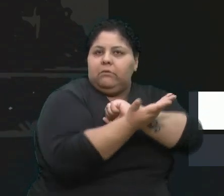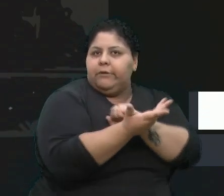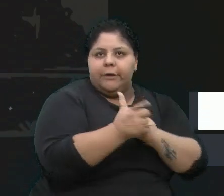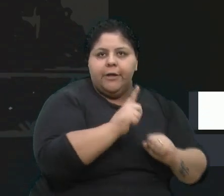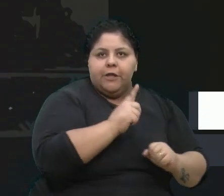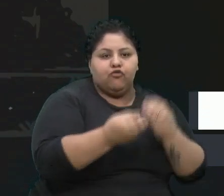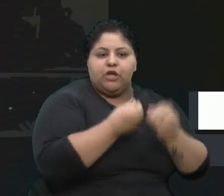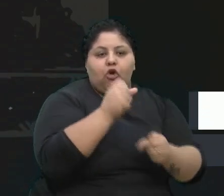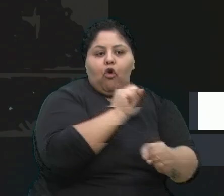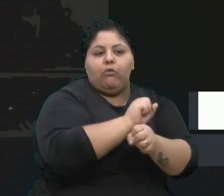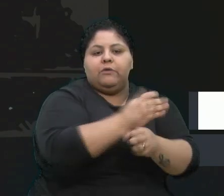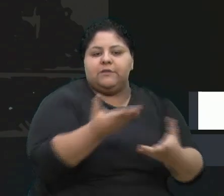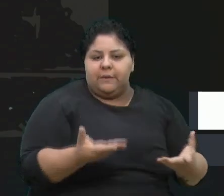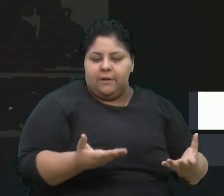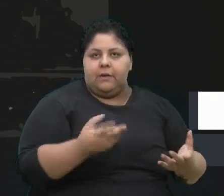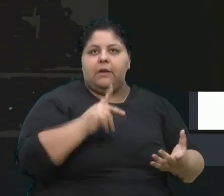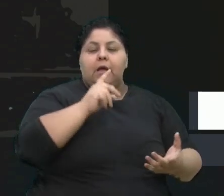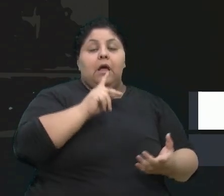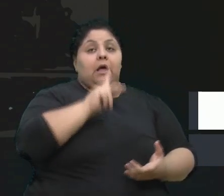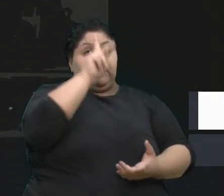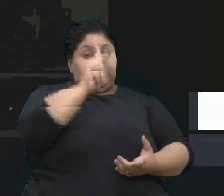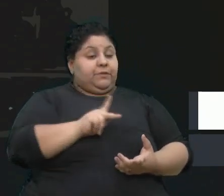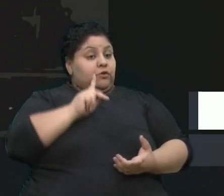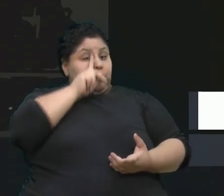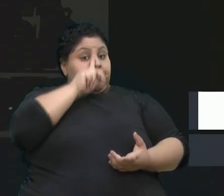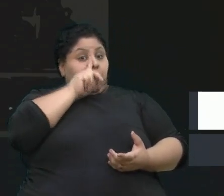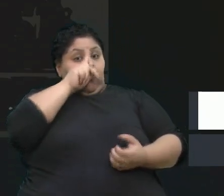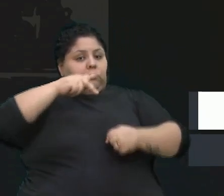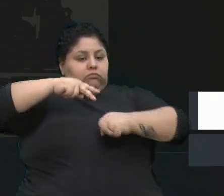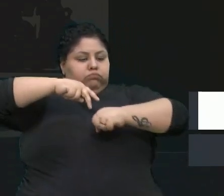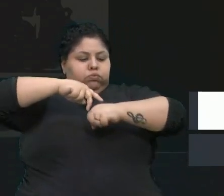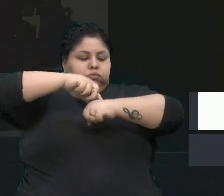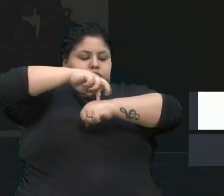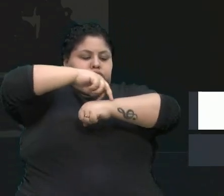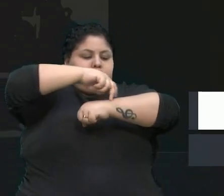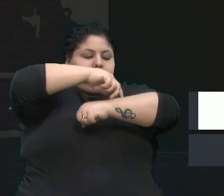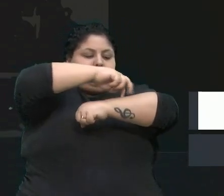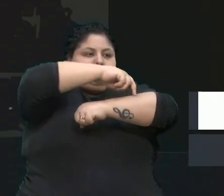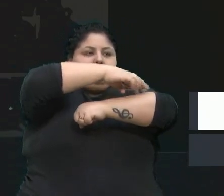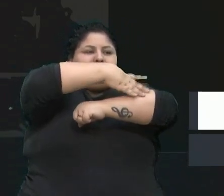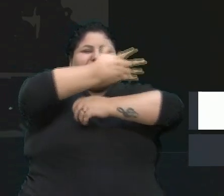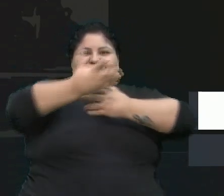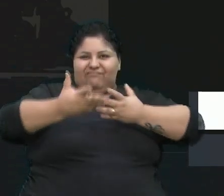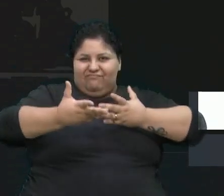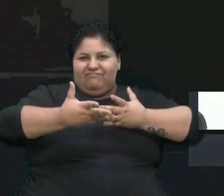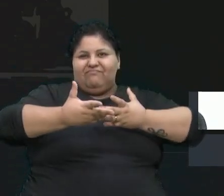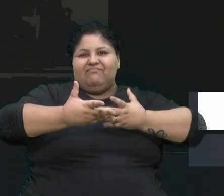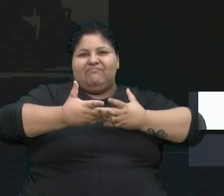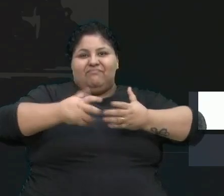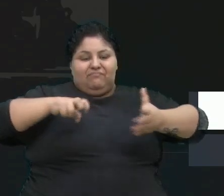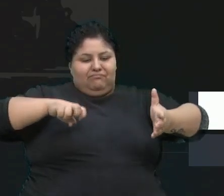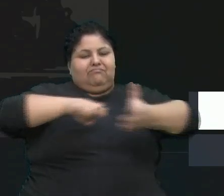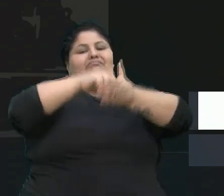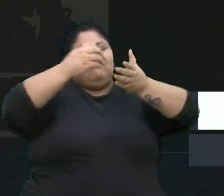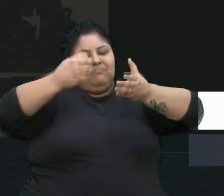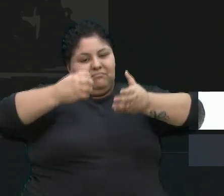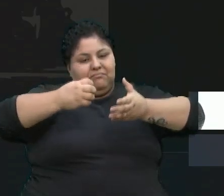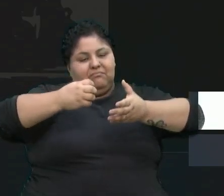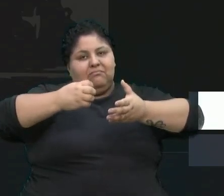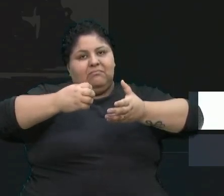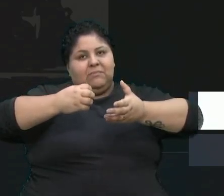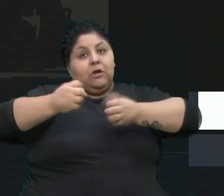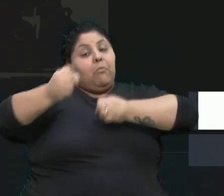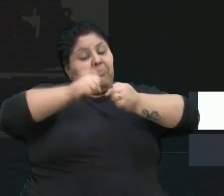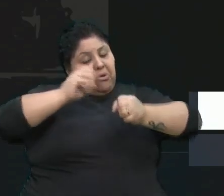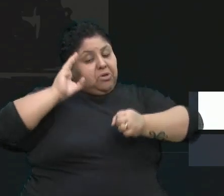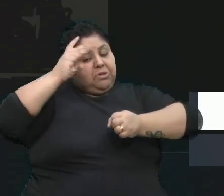arriscam atravessar a pista e acabam se envolvendo em graves acidentes. Eu quero falar que só